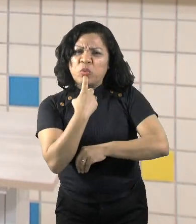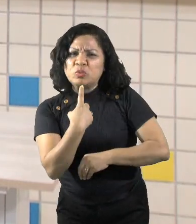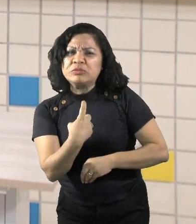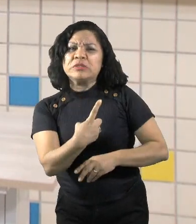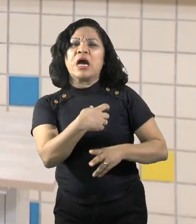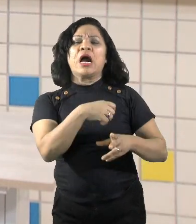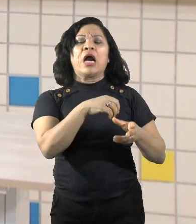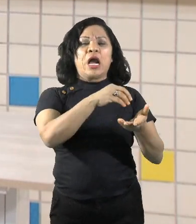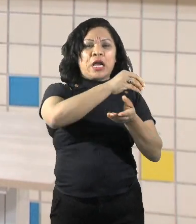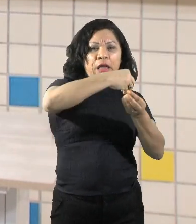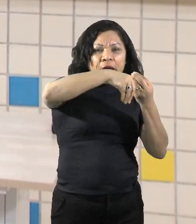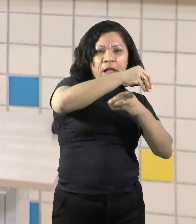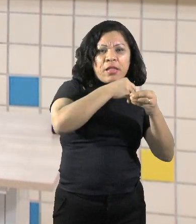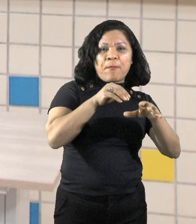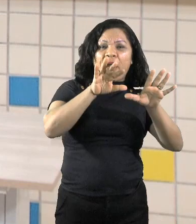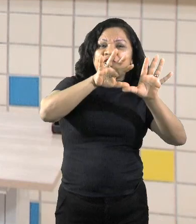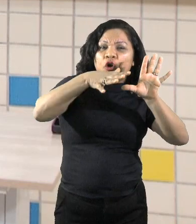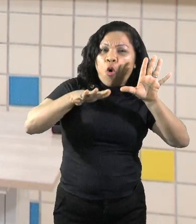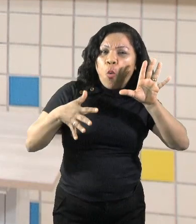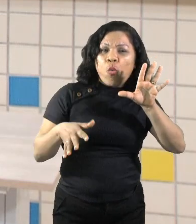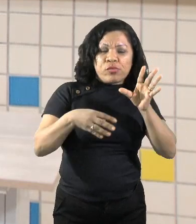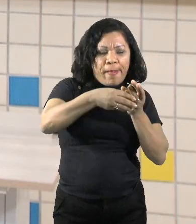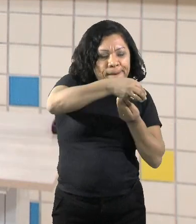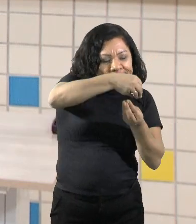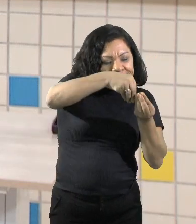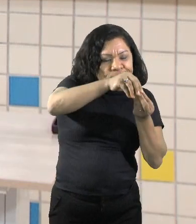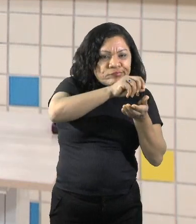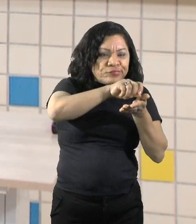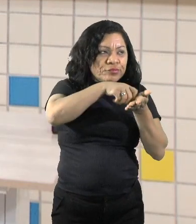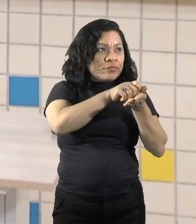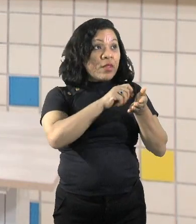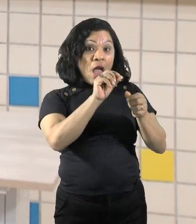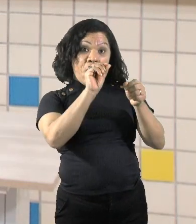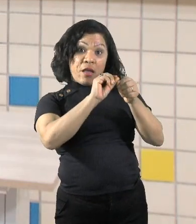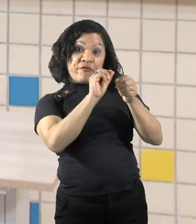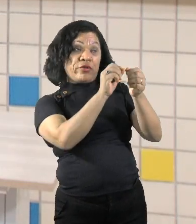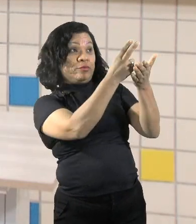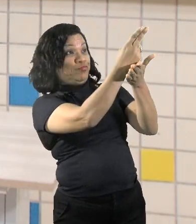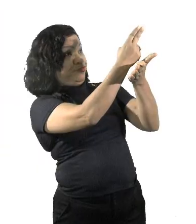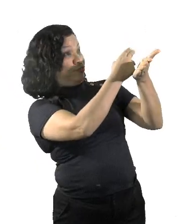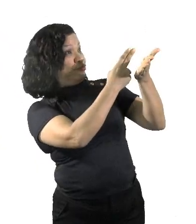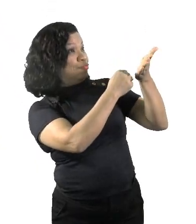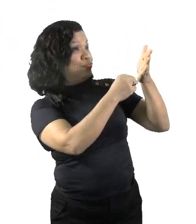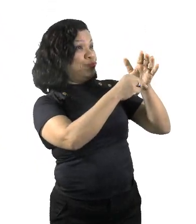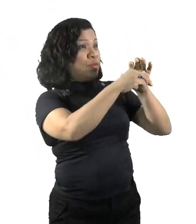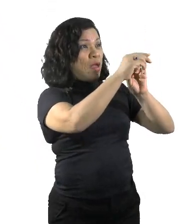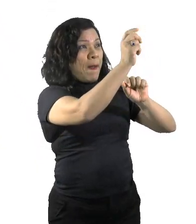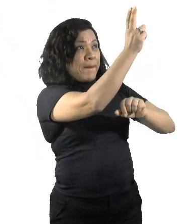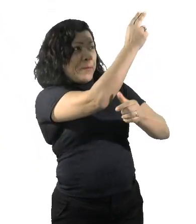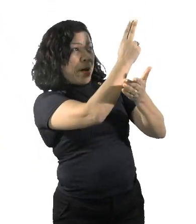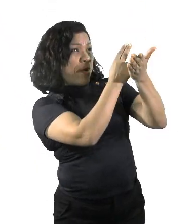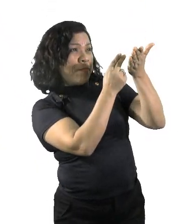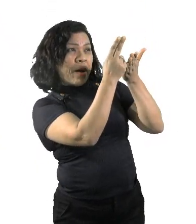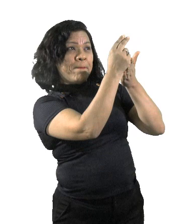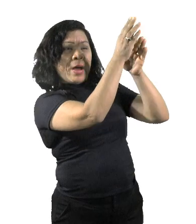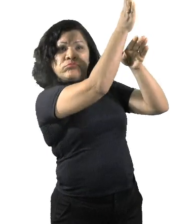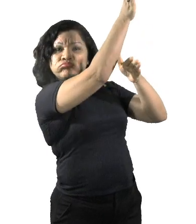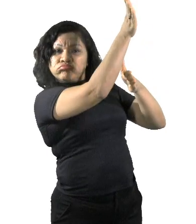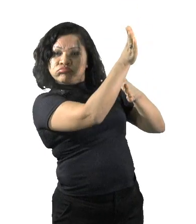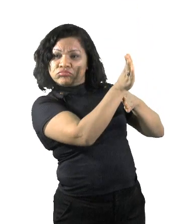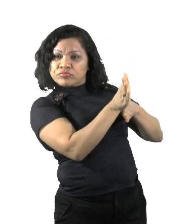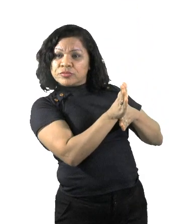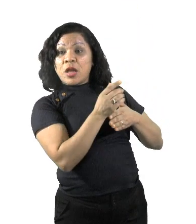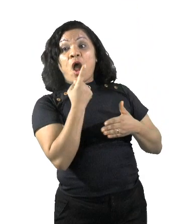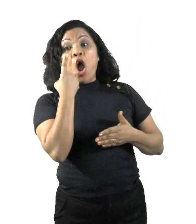eles faziam imagens nas paredes. Observe aí na sua telinha essas